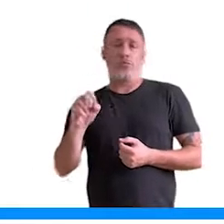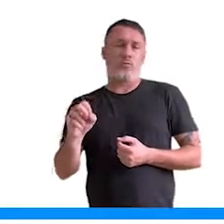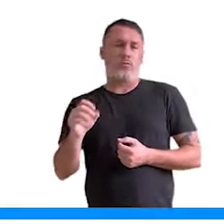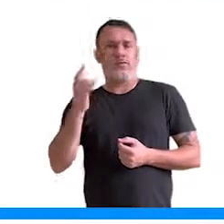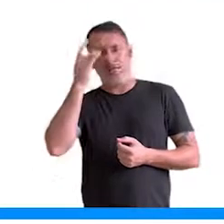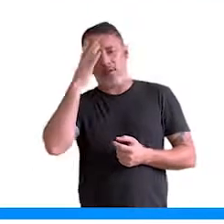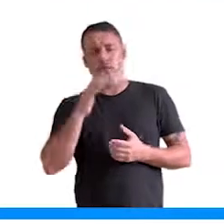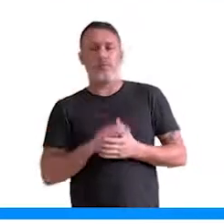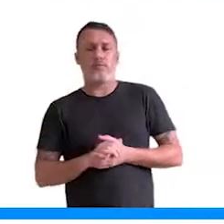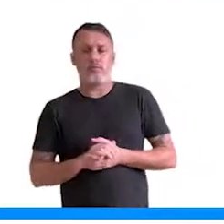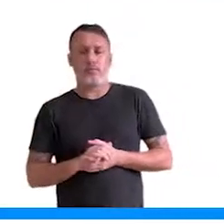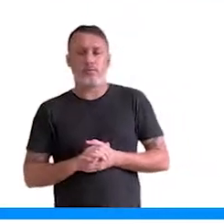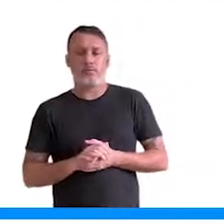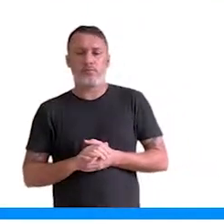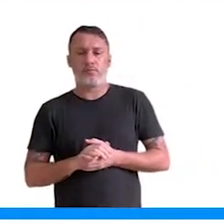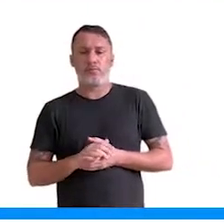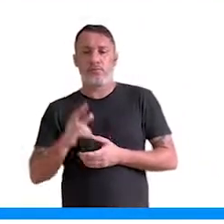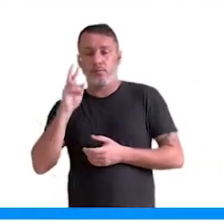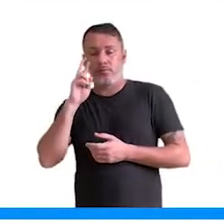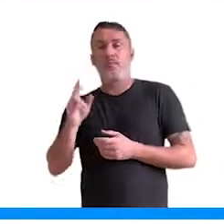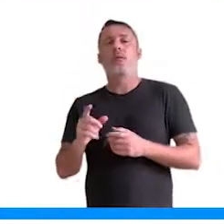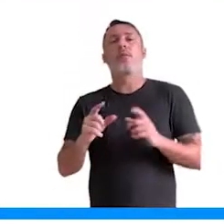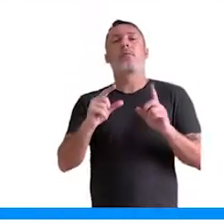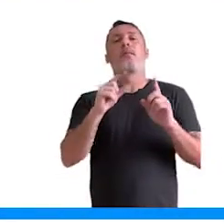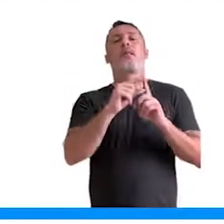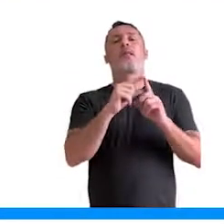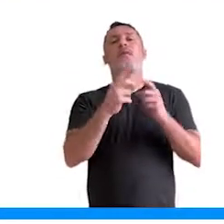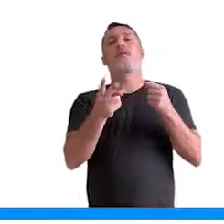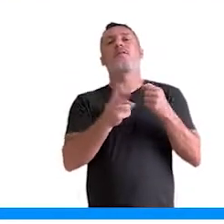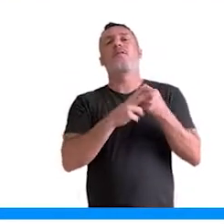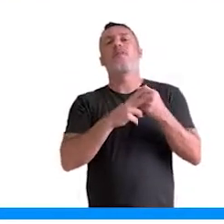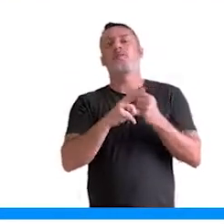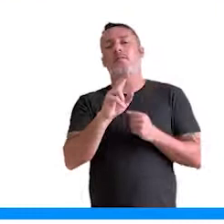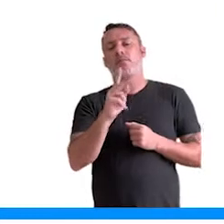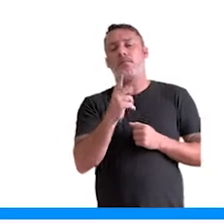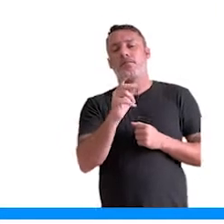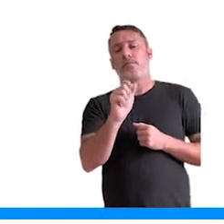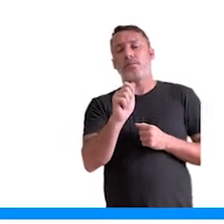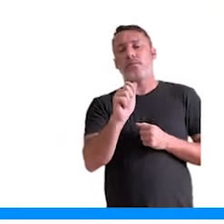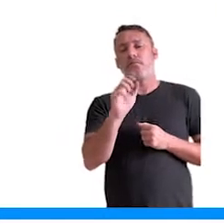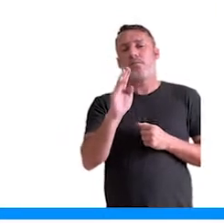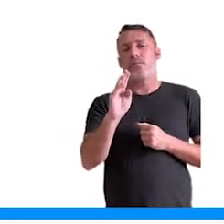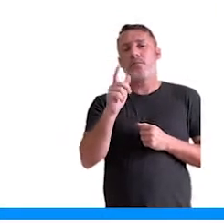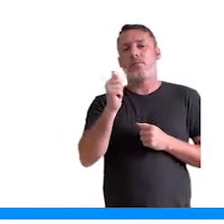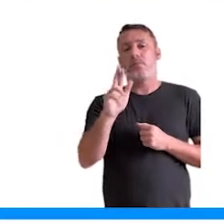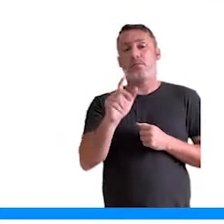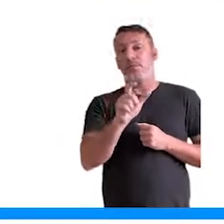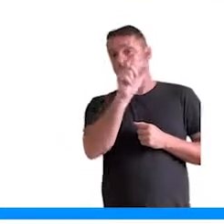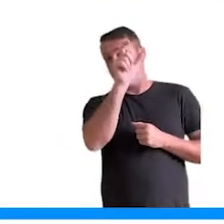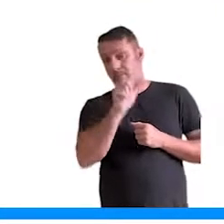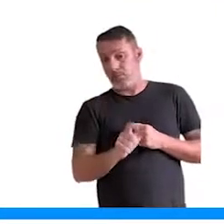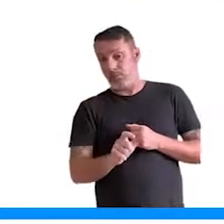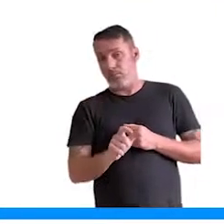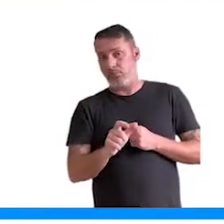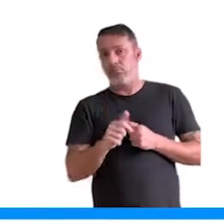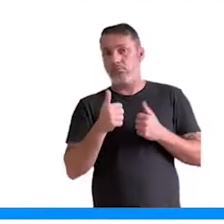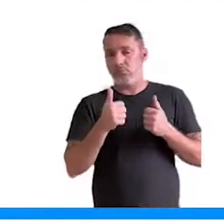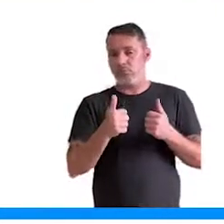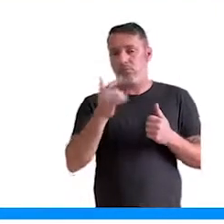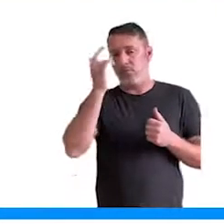tá muito fácil. Bien? Hablar. No hables, no hable, no habléis e no